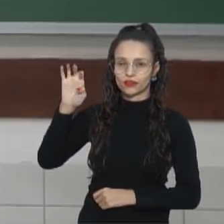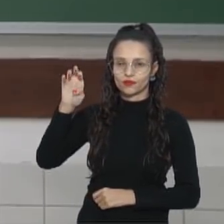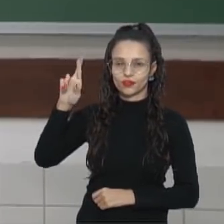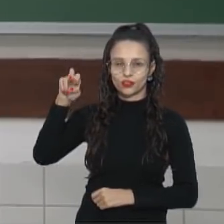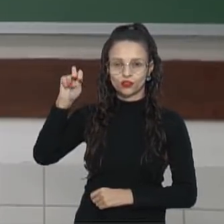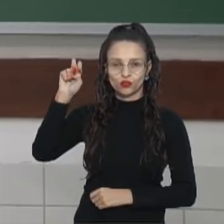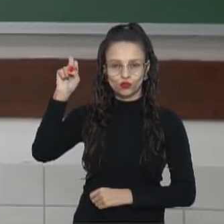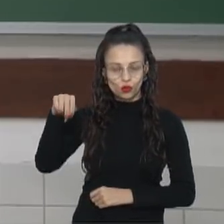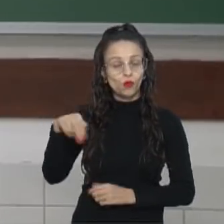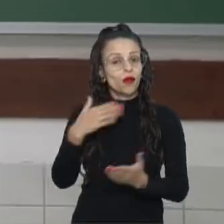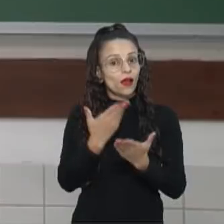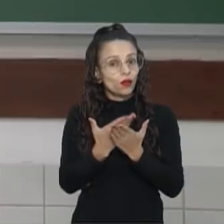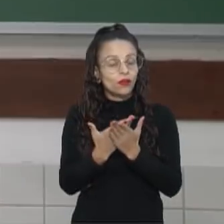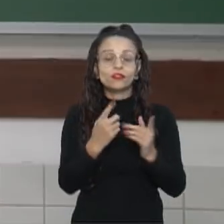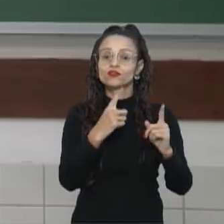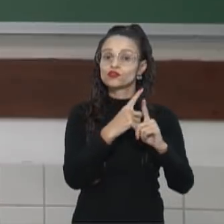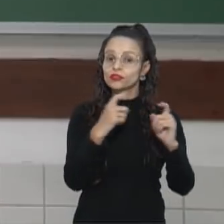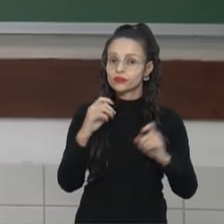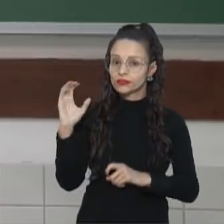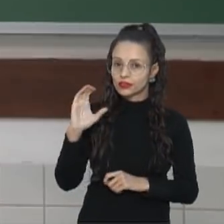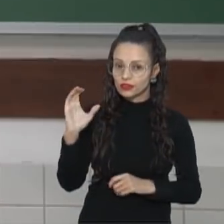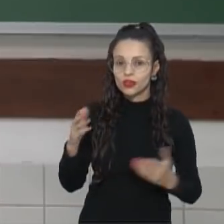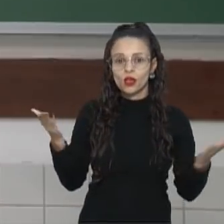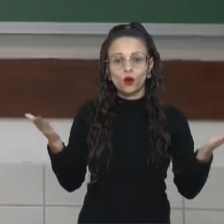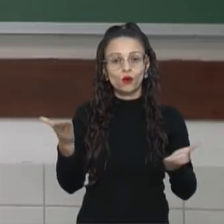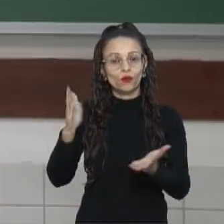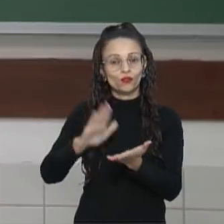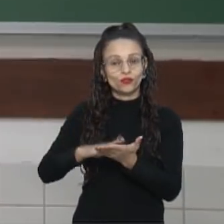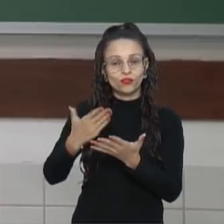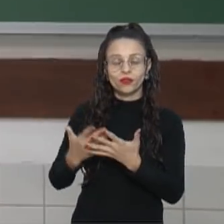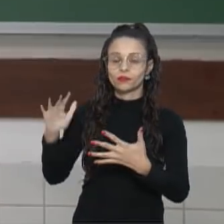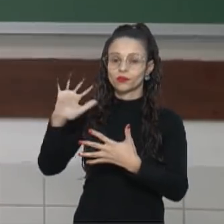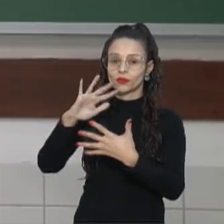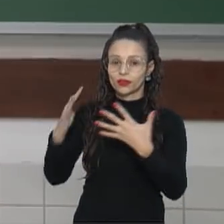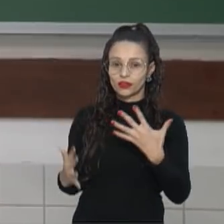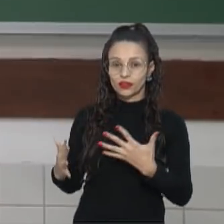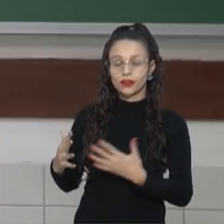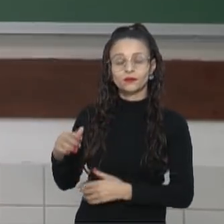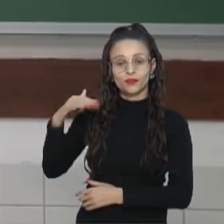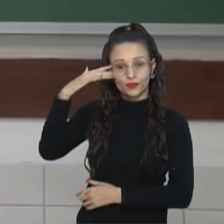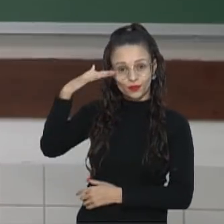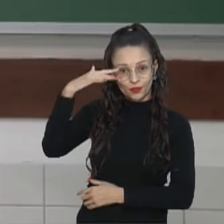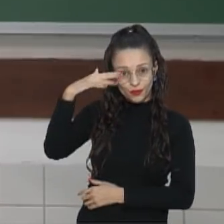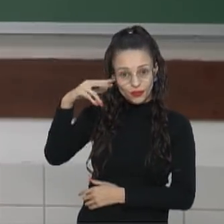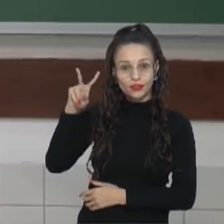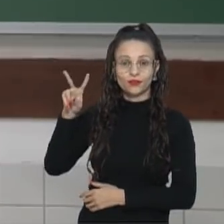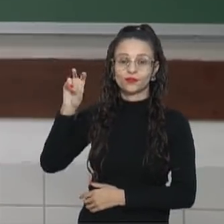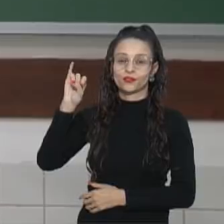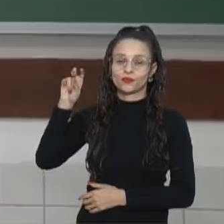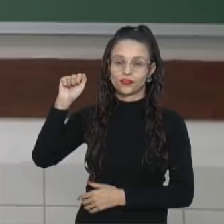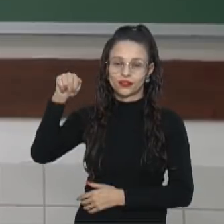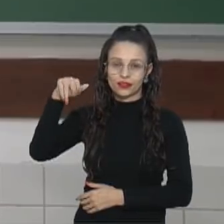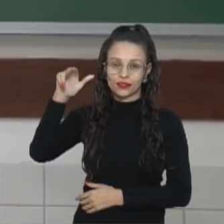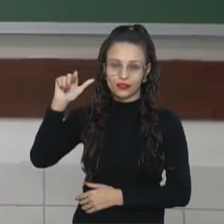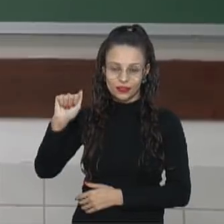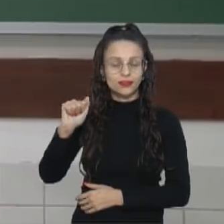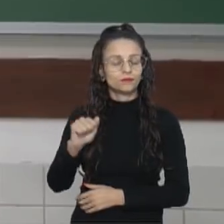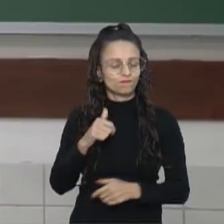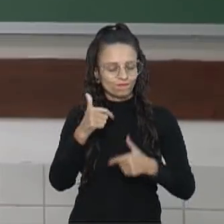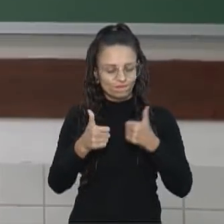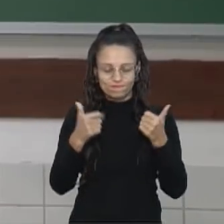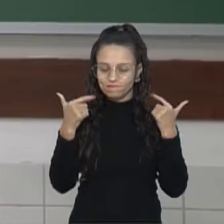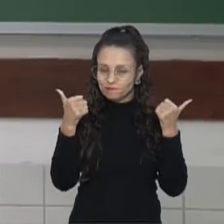mais uma aula de ciências para vocês. Hoje interpretando para Libras para nós, a Viviana, muito bacana, trabalhando muito